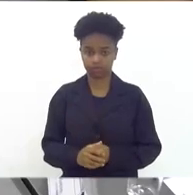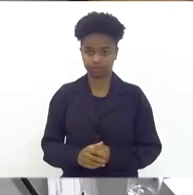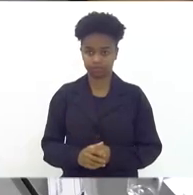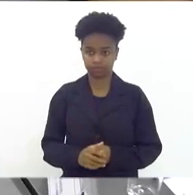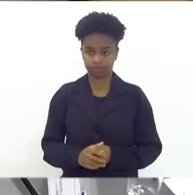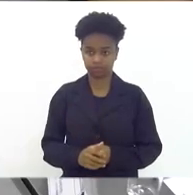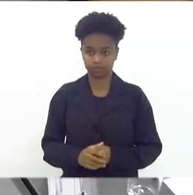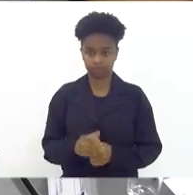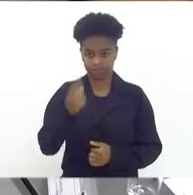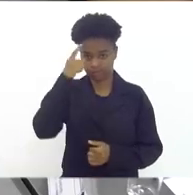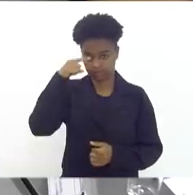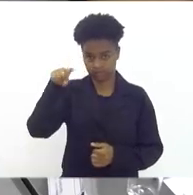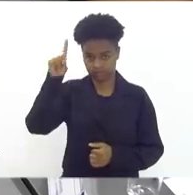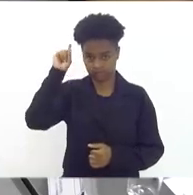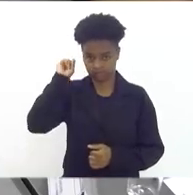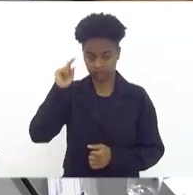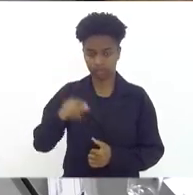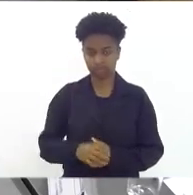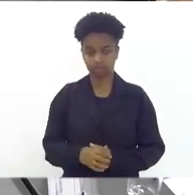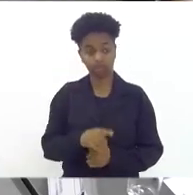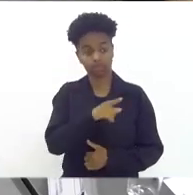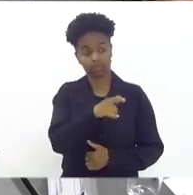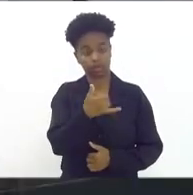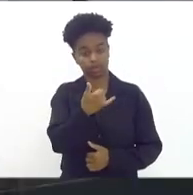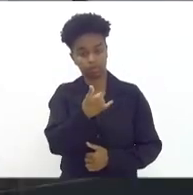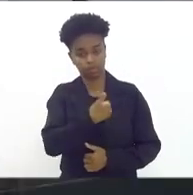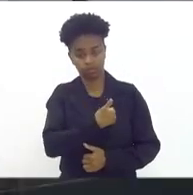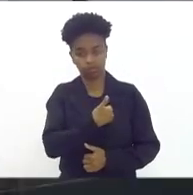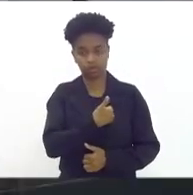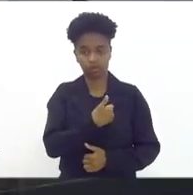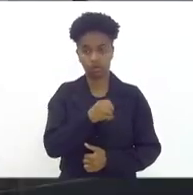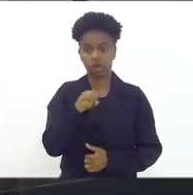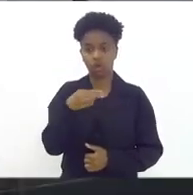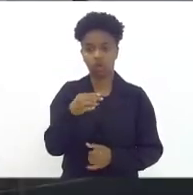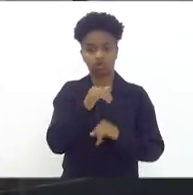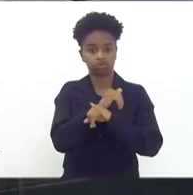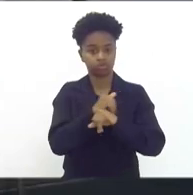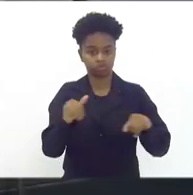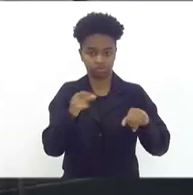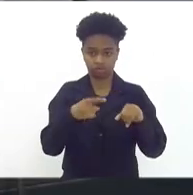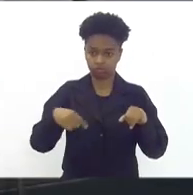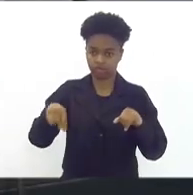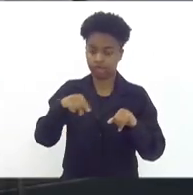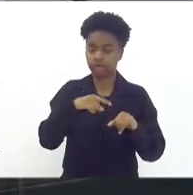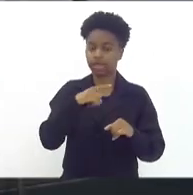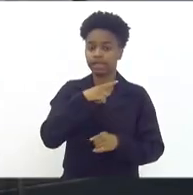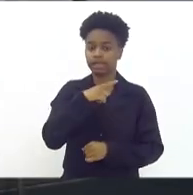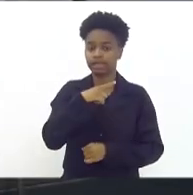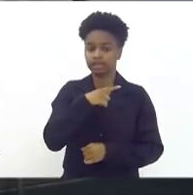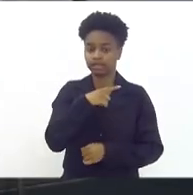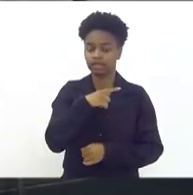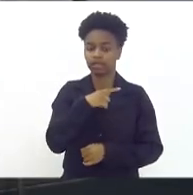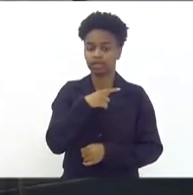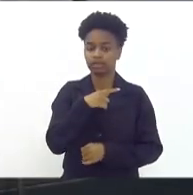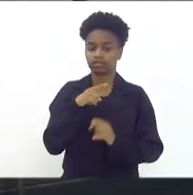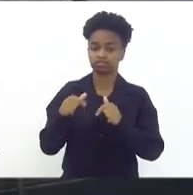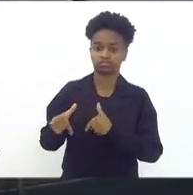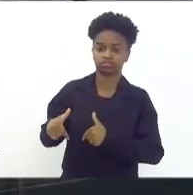semana passada ela me falou aqui para todos que tinha Total interferência